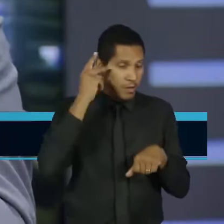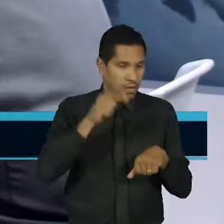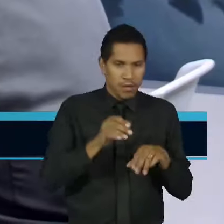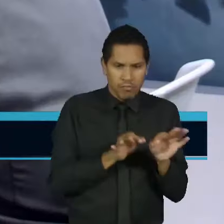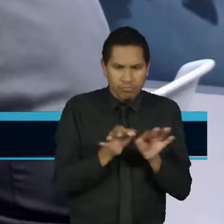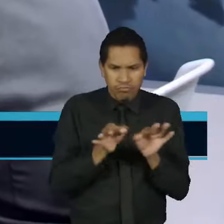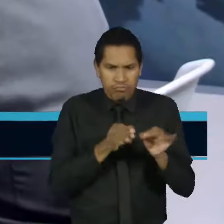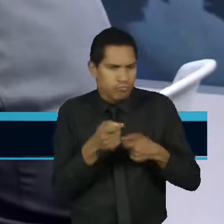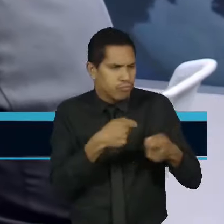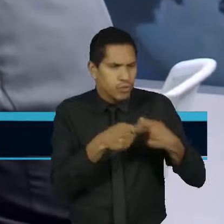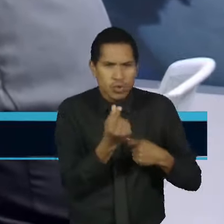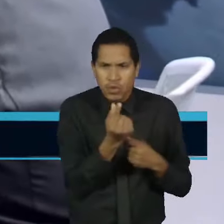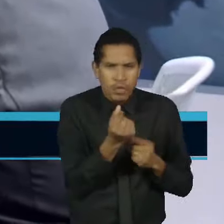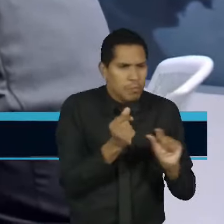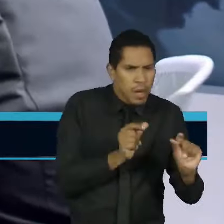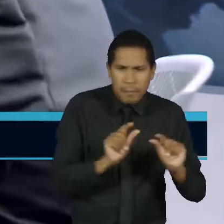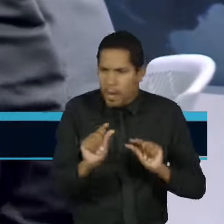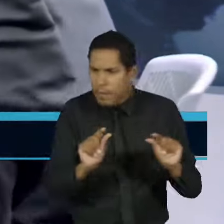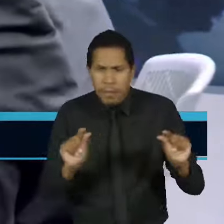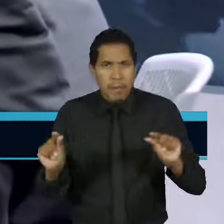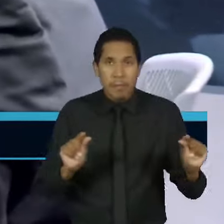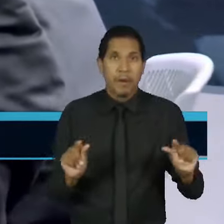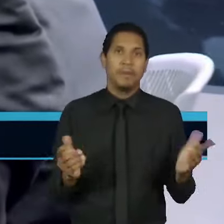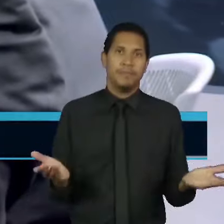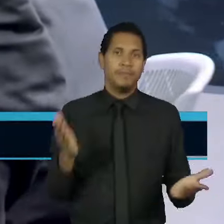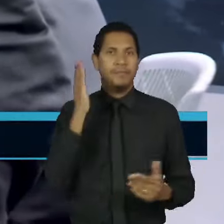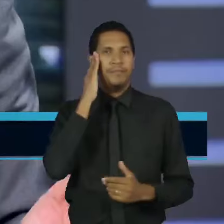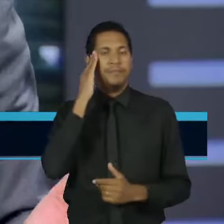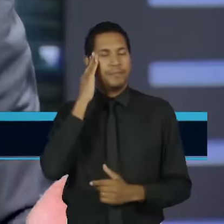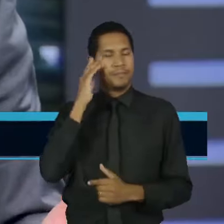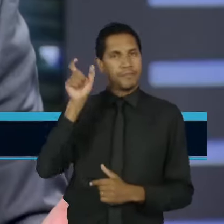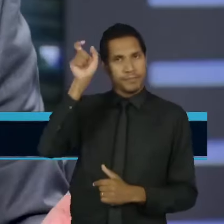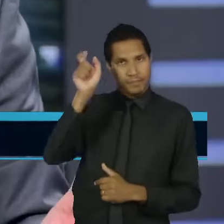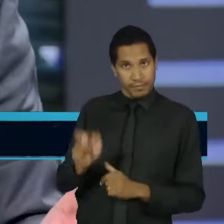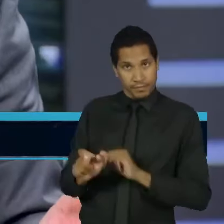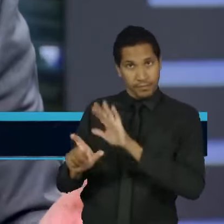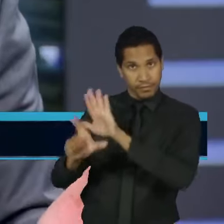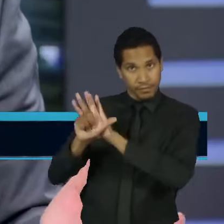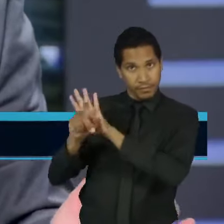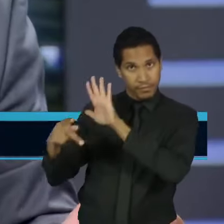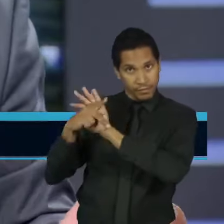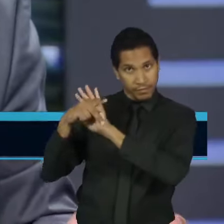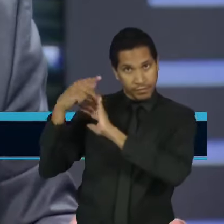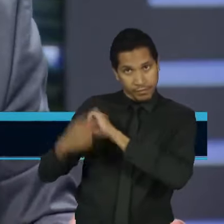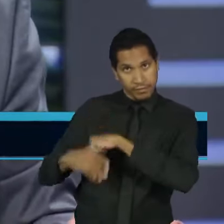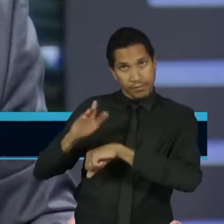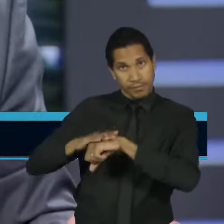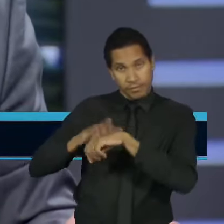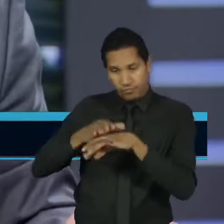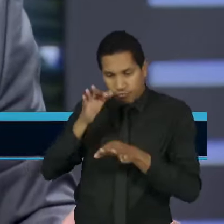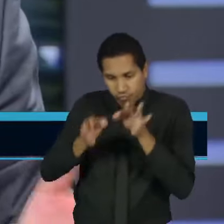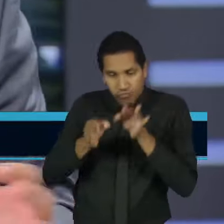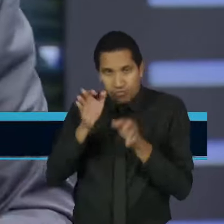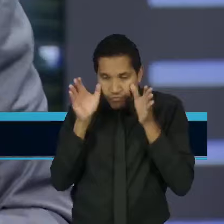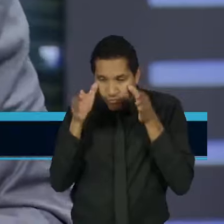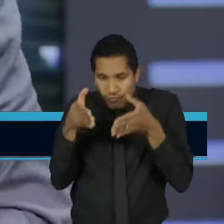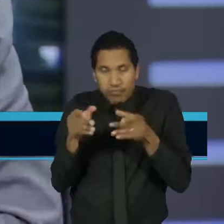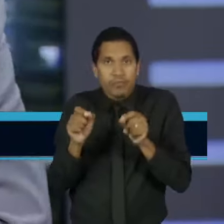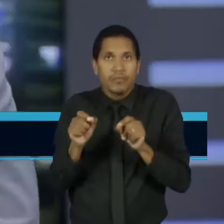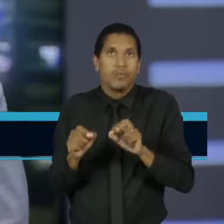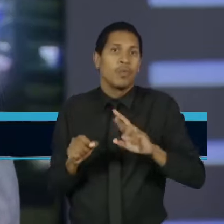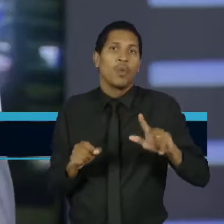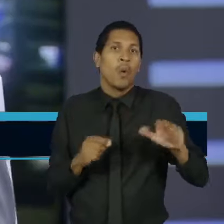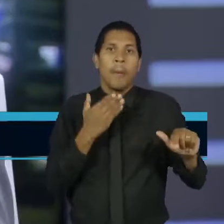público. E nós sabemos que pessoas de leis voltadas geralmente às letras jurídicas, muitas vezes não